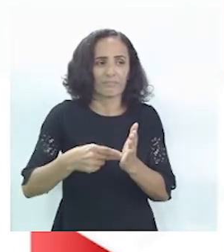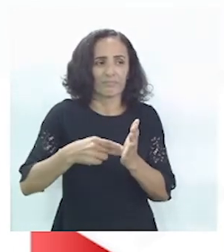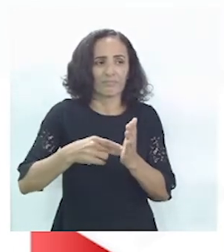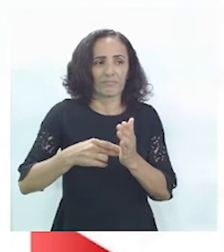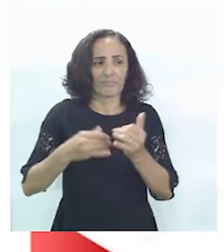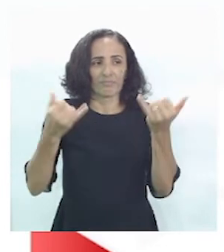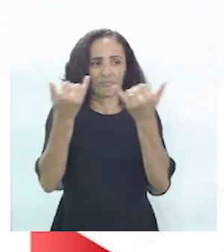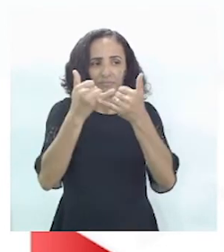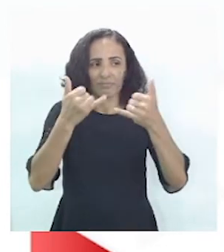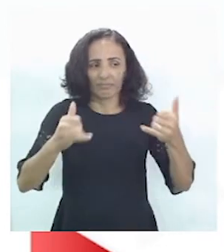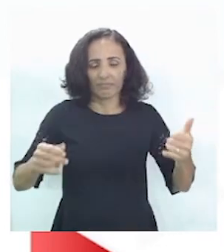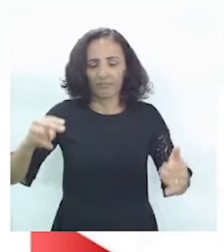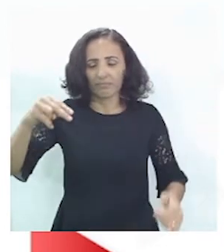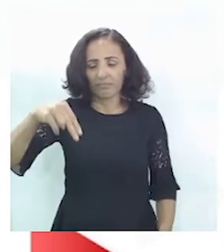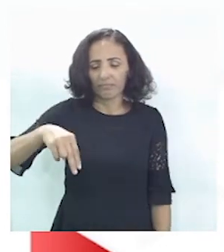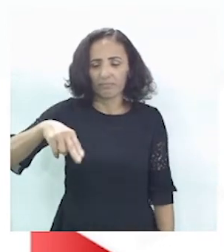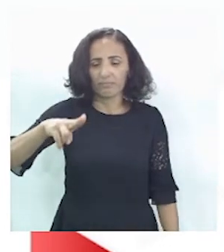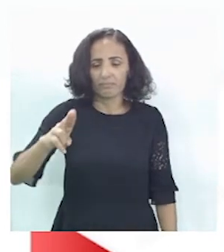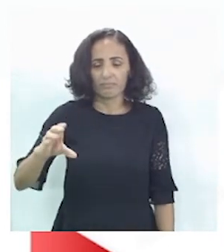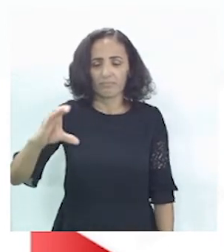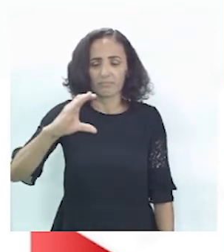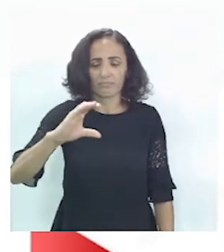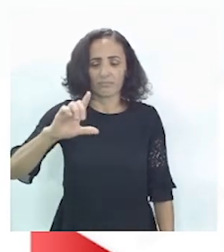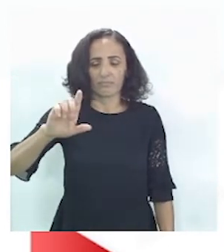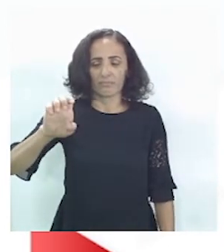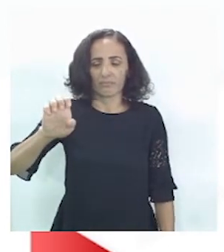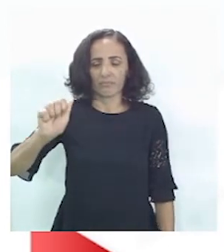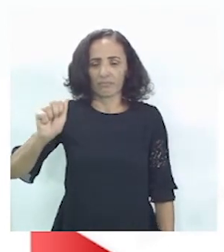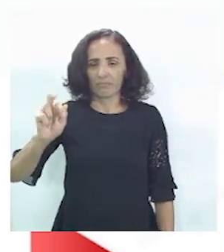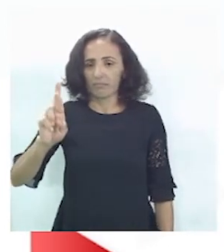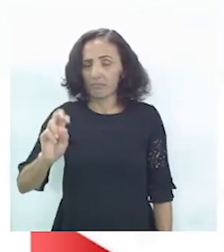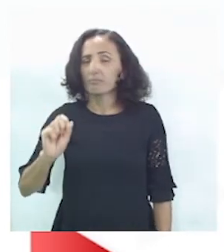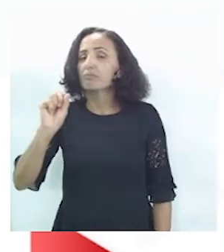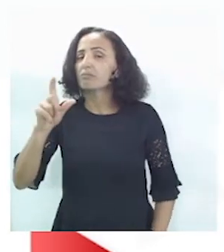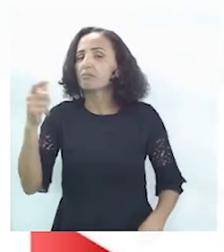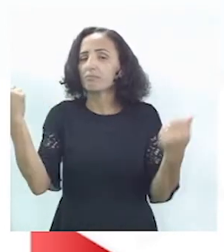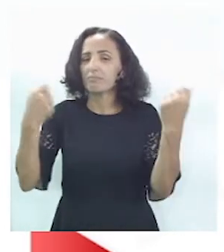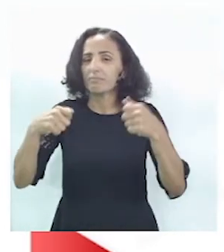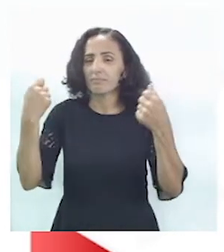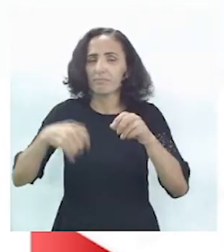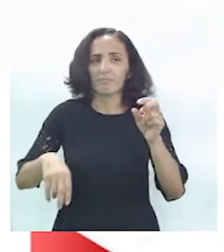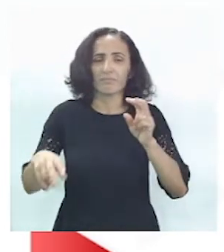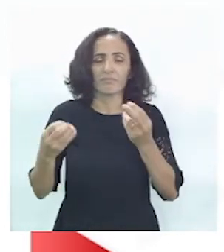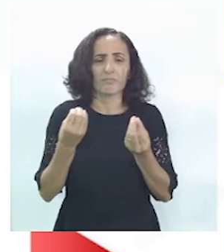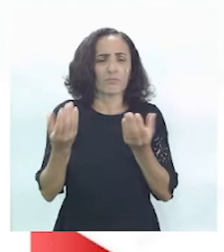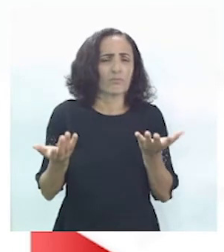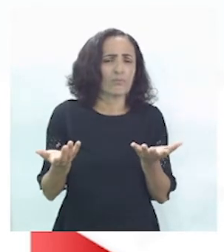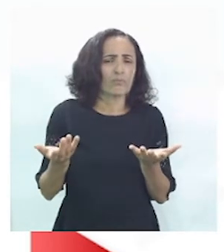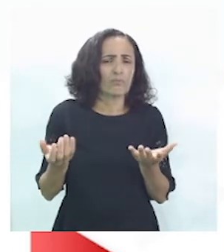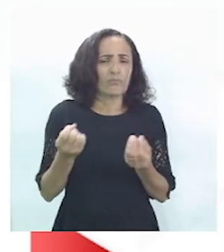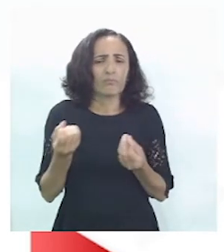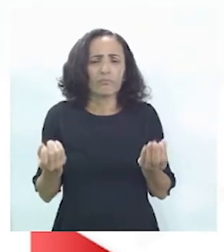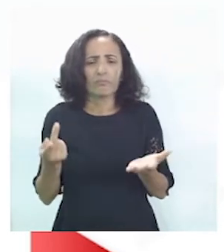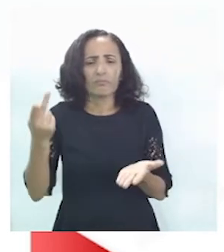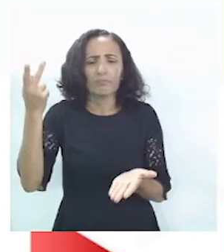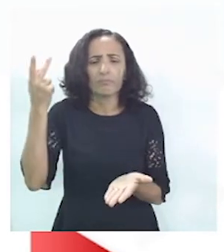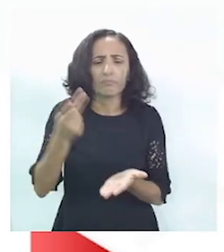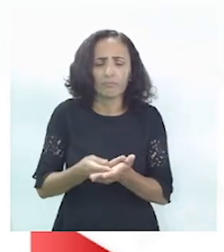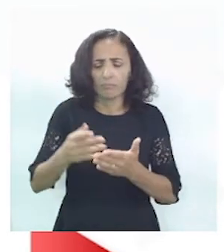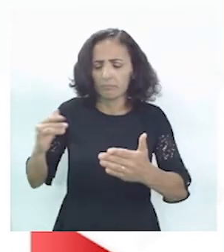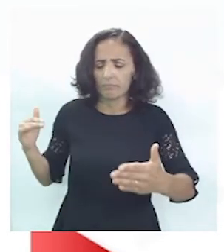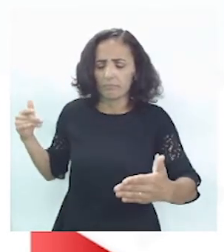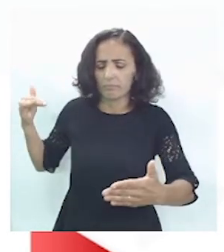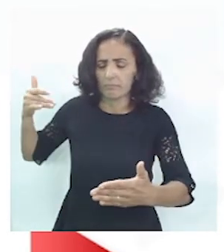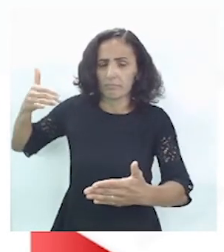Para que a energia nuclear ela seja obtida, é necessário realizar a fissão do núcleo do átomo do